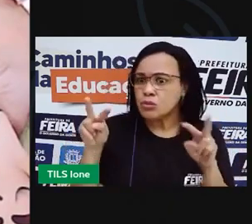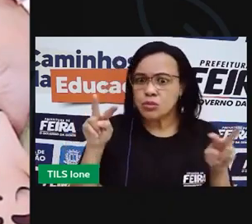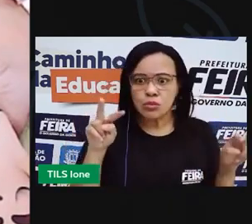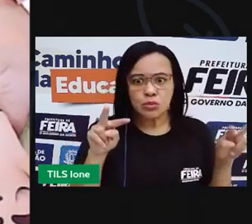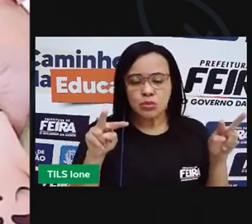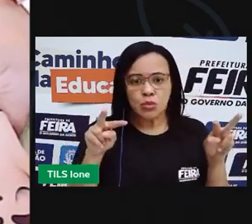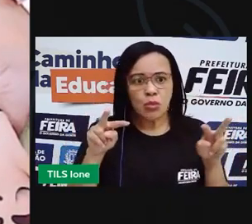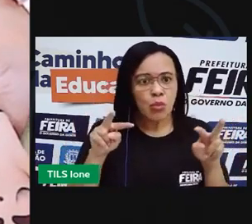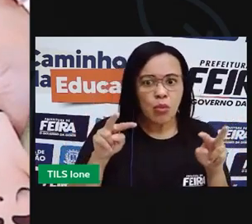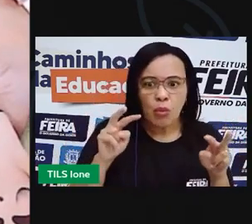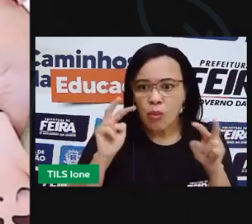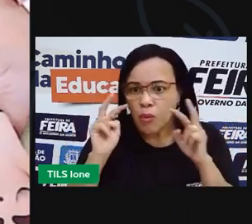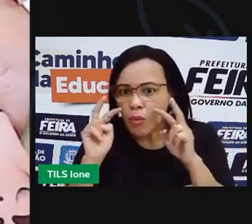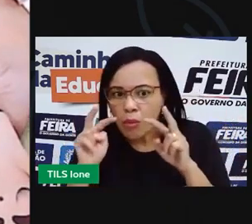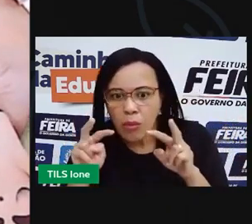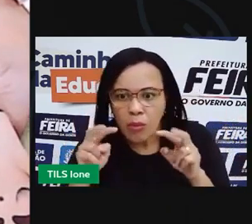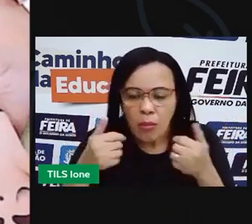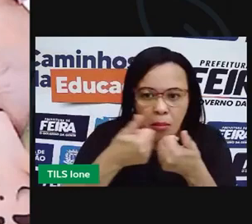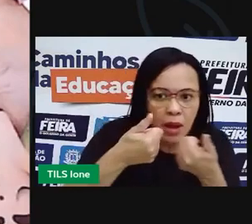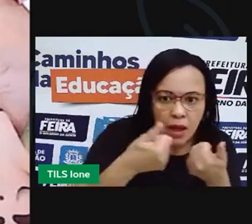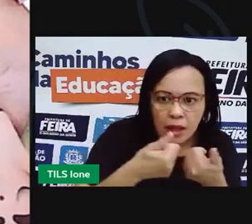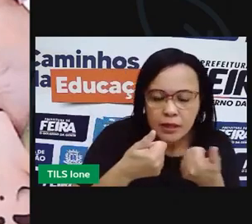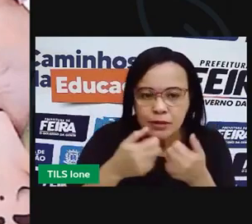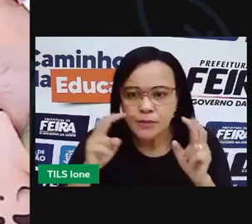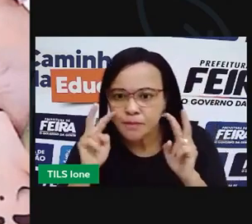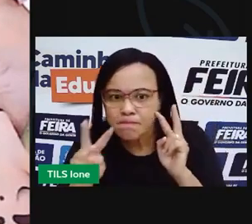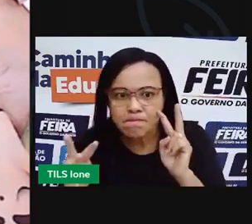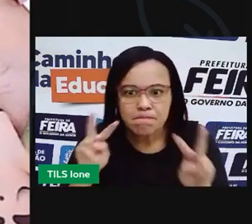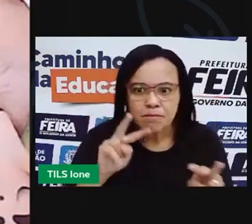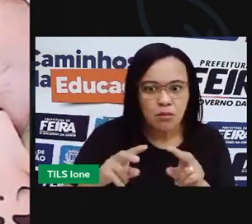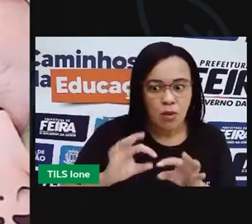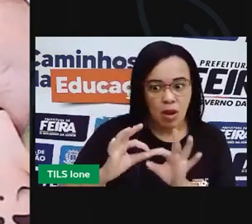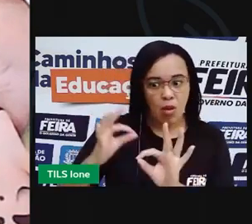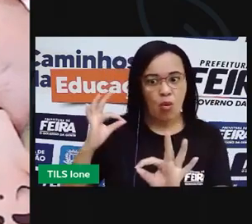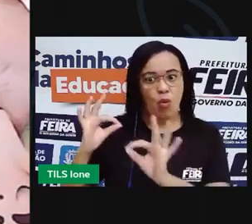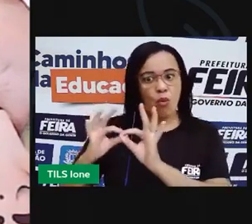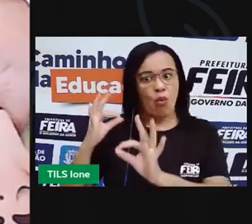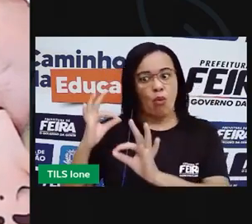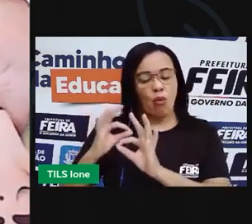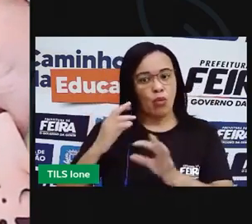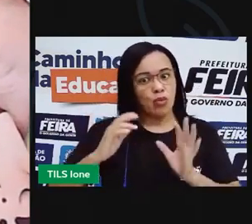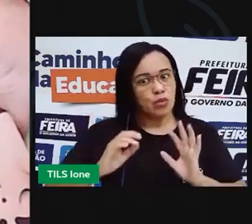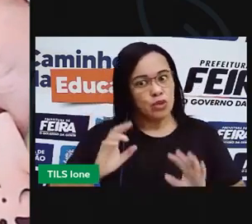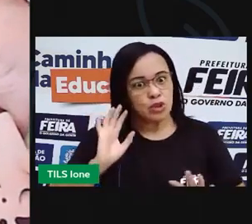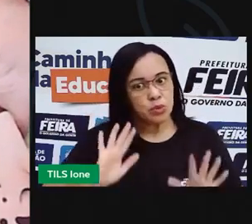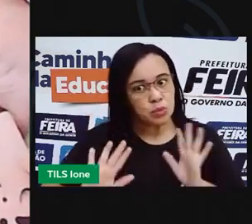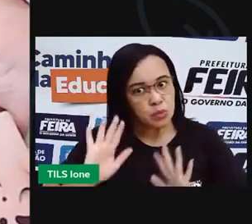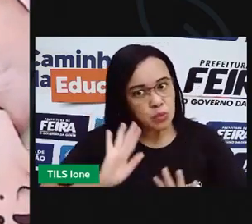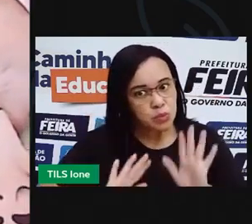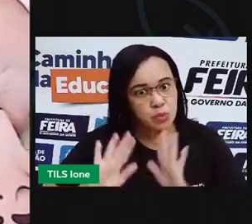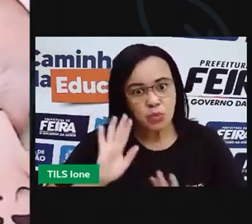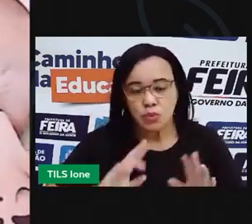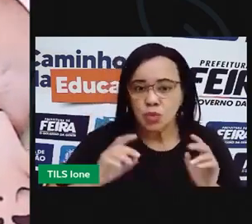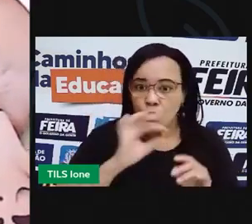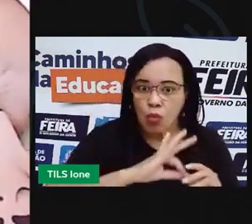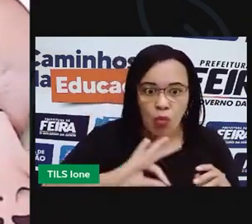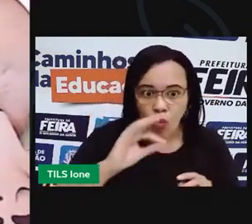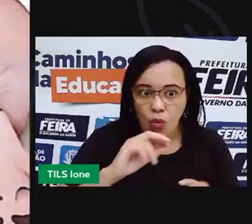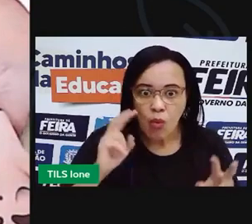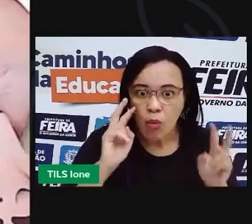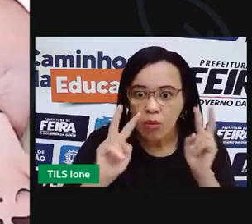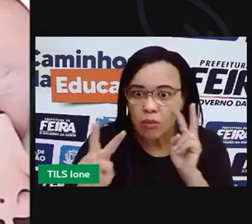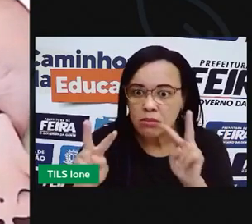Uns espiavam mais de perto, outros mais de longe. Mas todo mundo foi